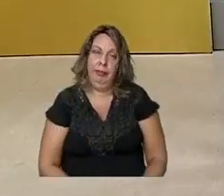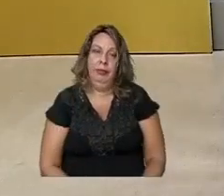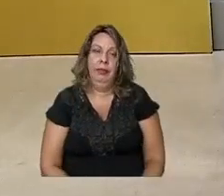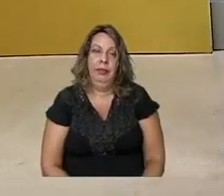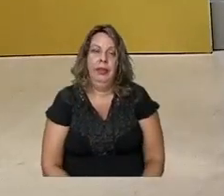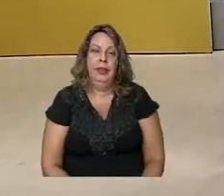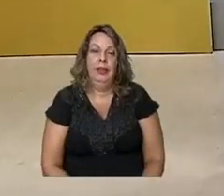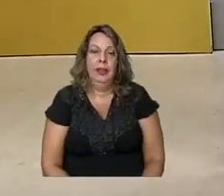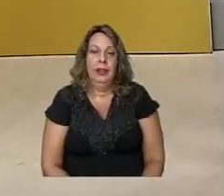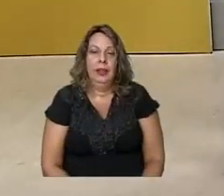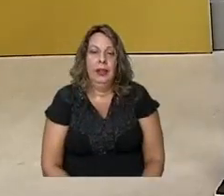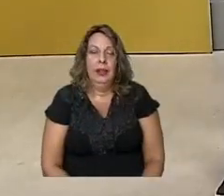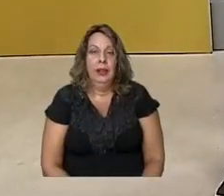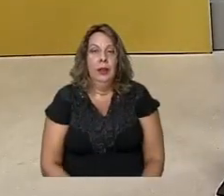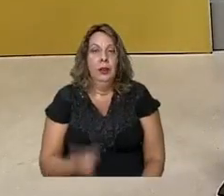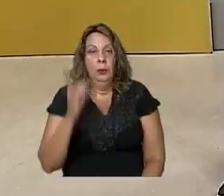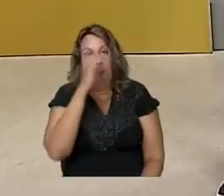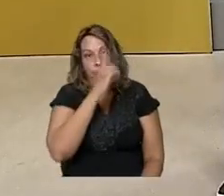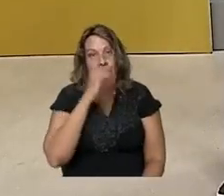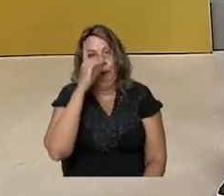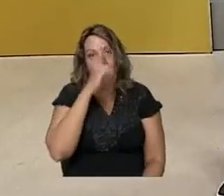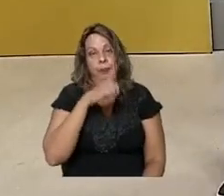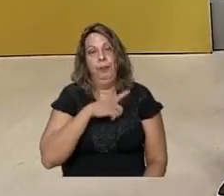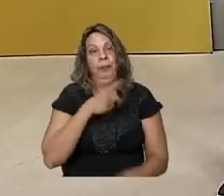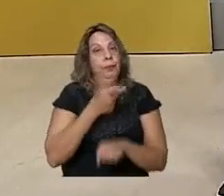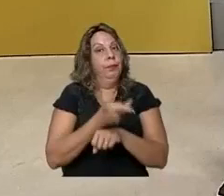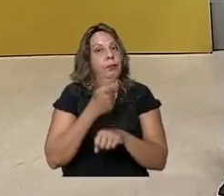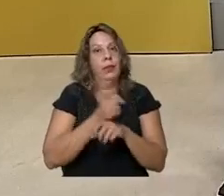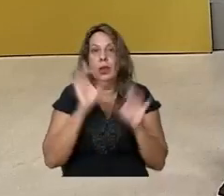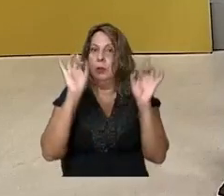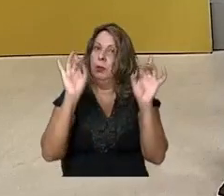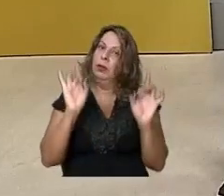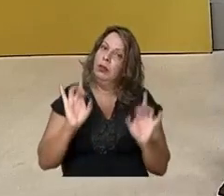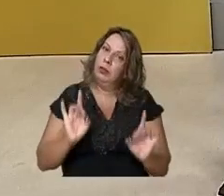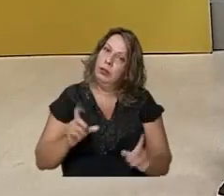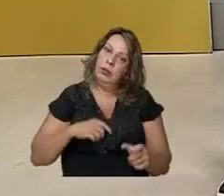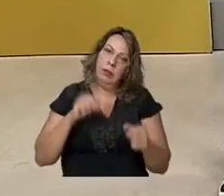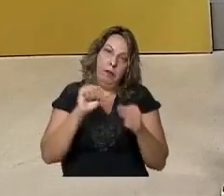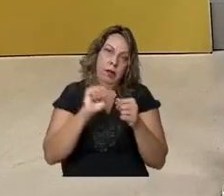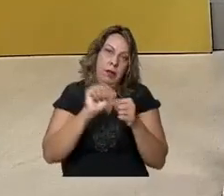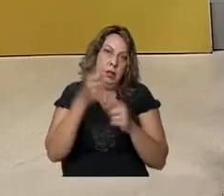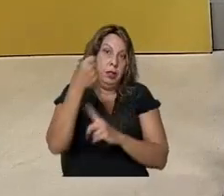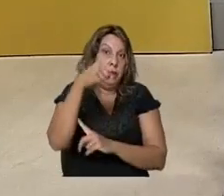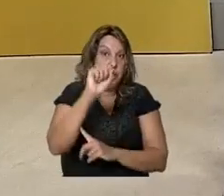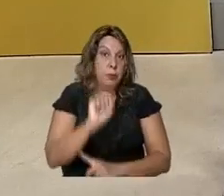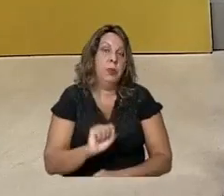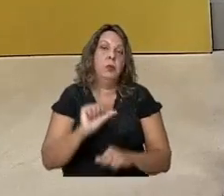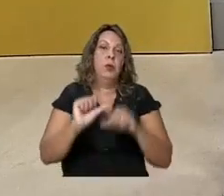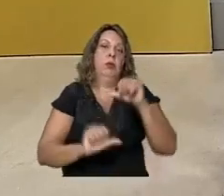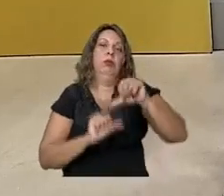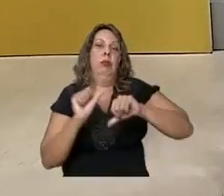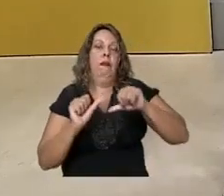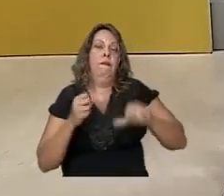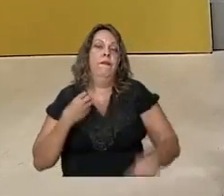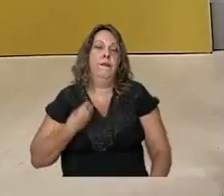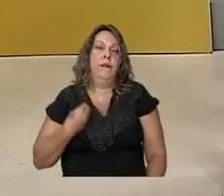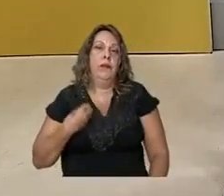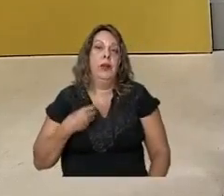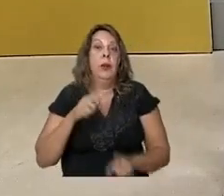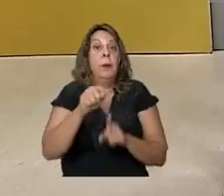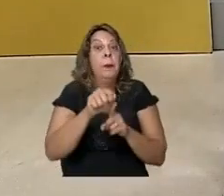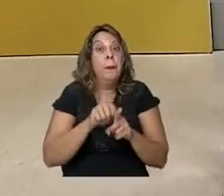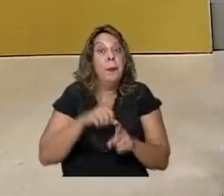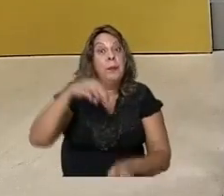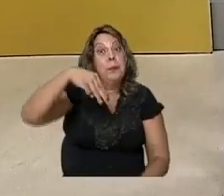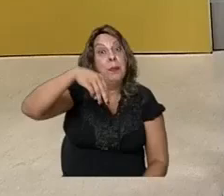Tá vendo? Ó, todo domingo o Caju Cap tem uma premiação incrível pra fazer aí os sergipanos mudarem de vida, viu? Isso mesmo. E o mês de maio que tá